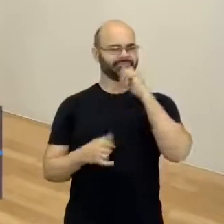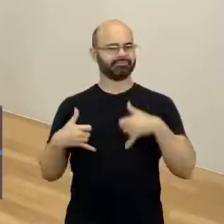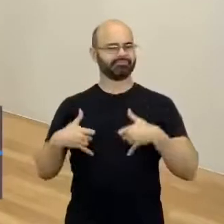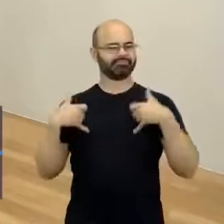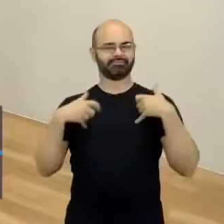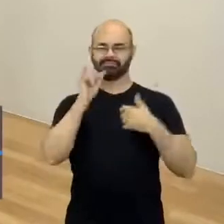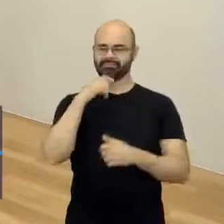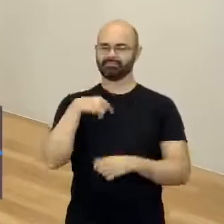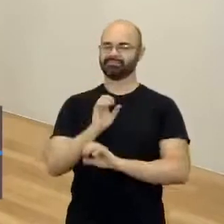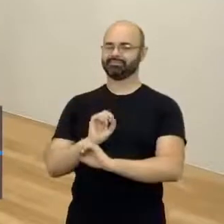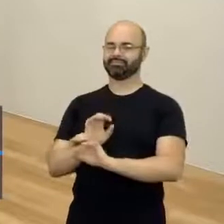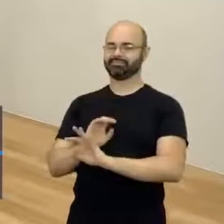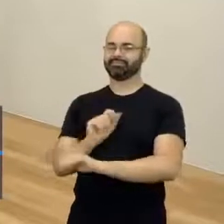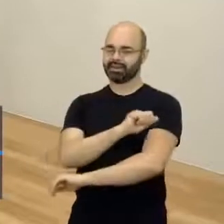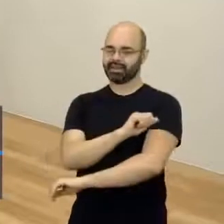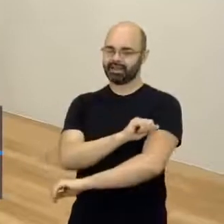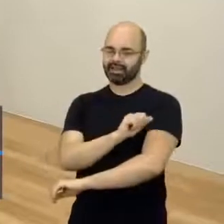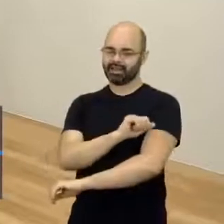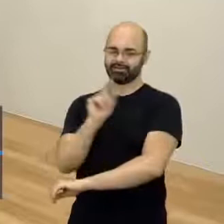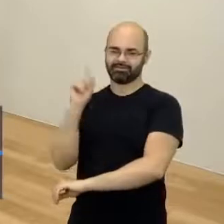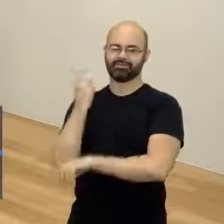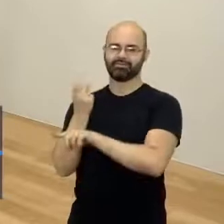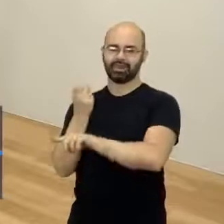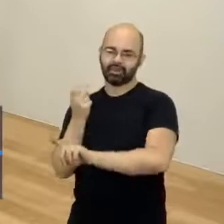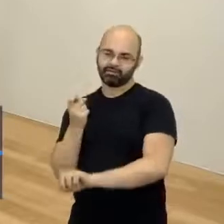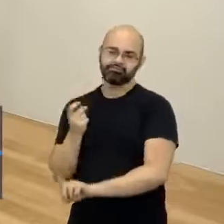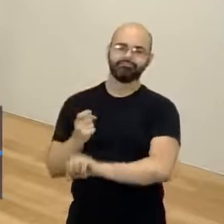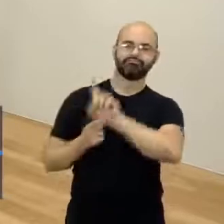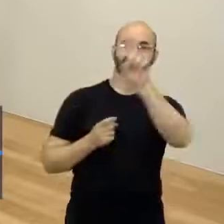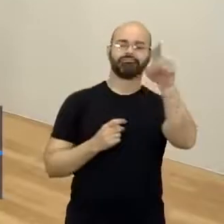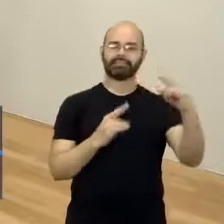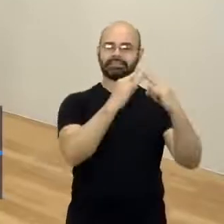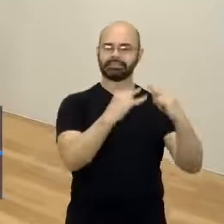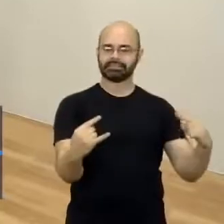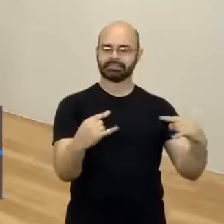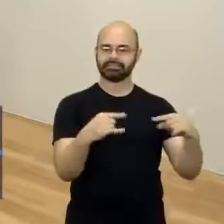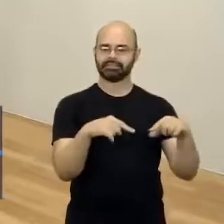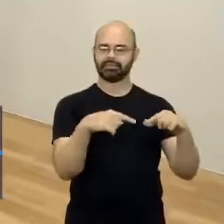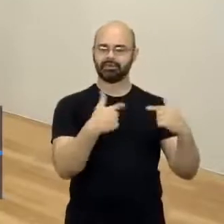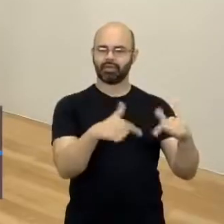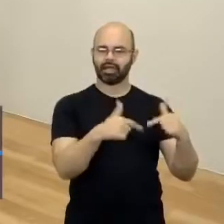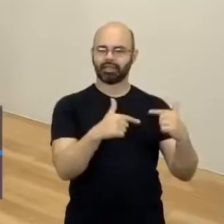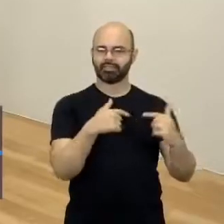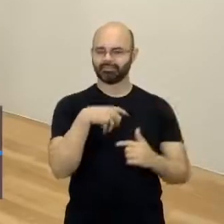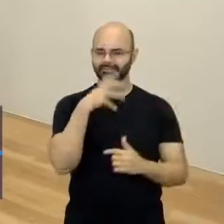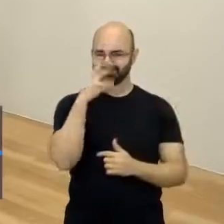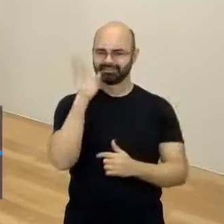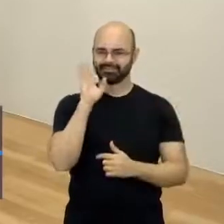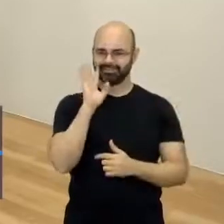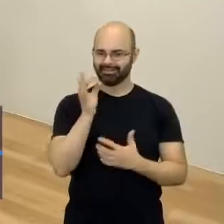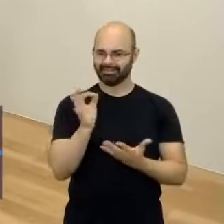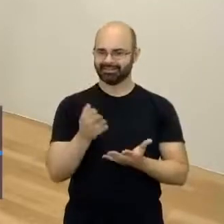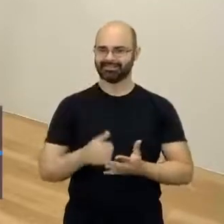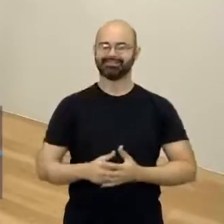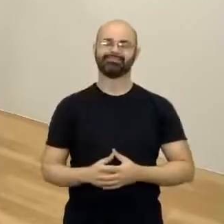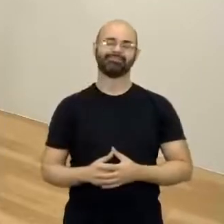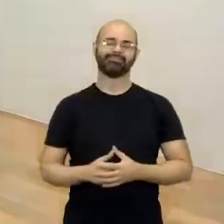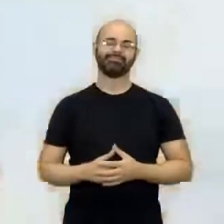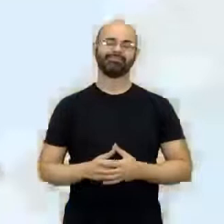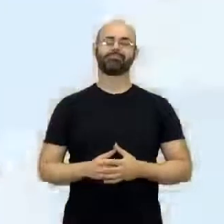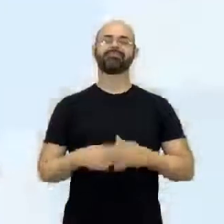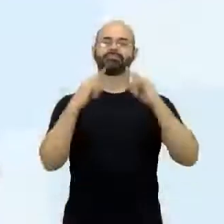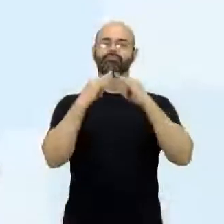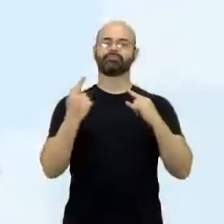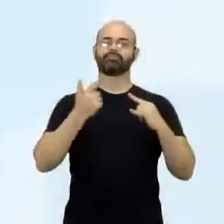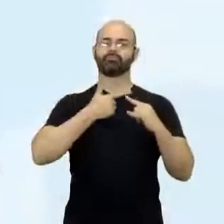ter aluno que foi pro circo. Deve ser bacana, né? Você ter contato com ele ainda, né? Bom, turma, eu trouxe um trecho de um outro